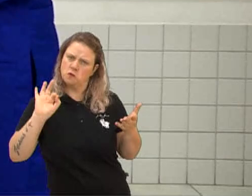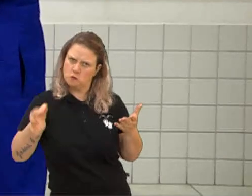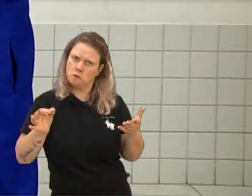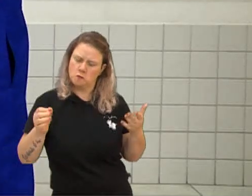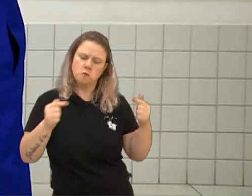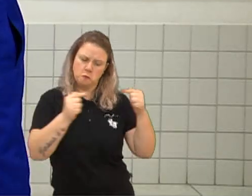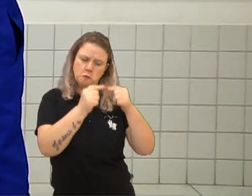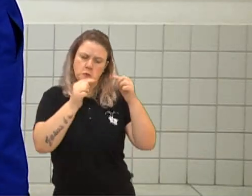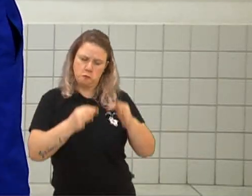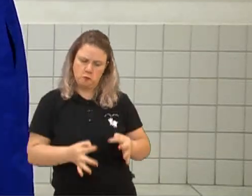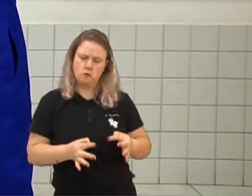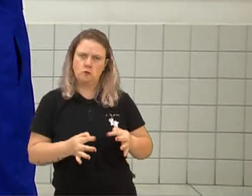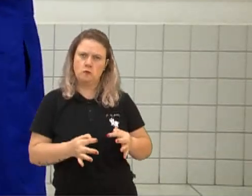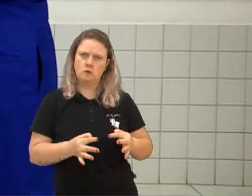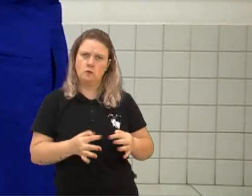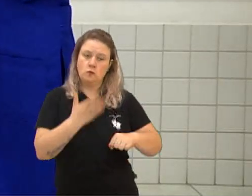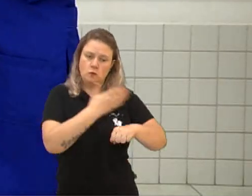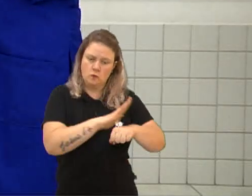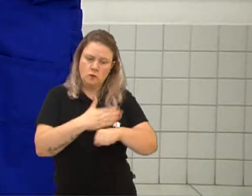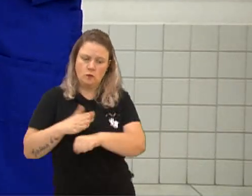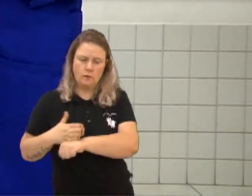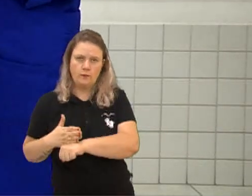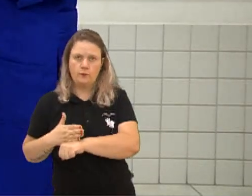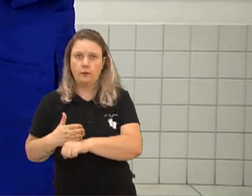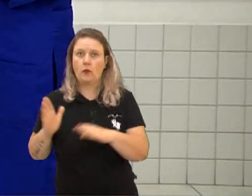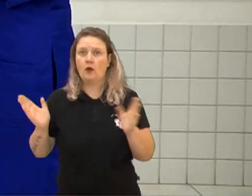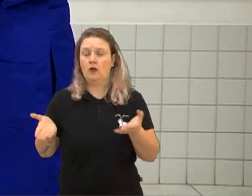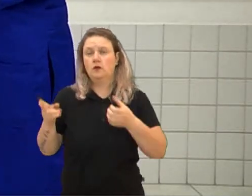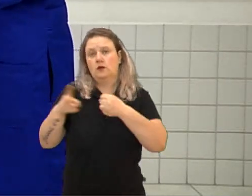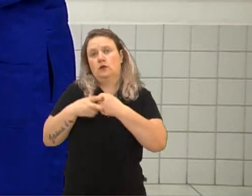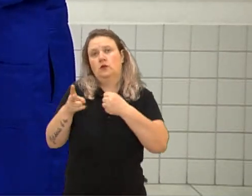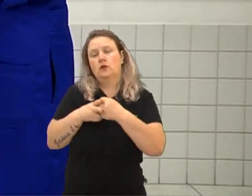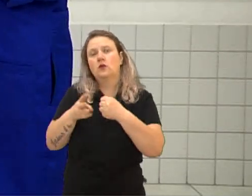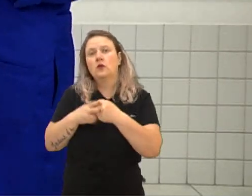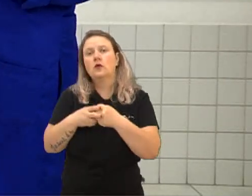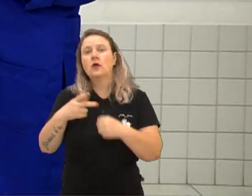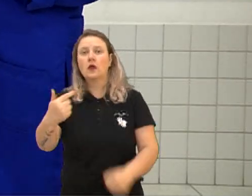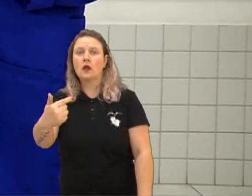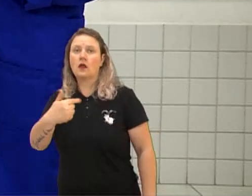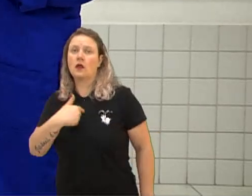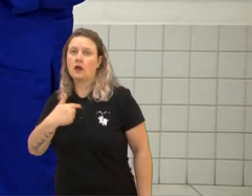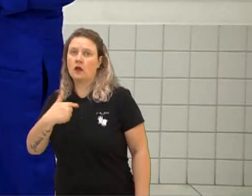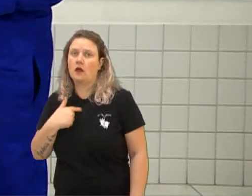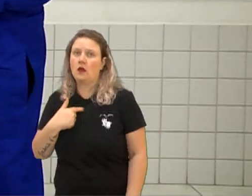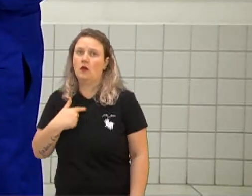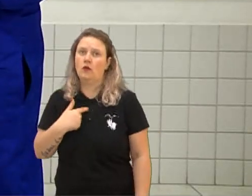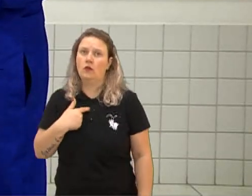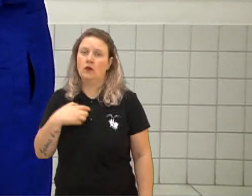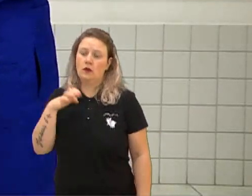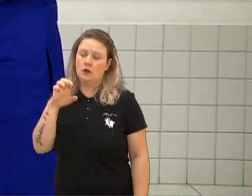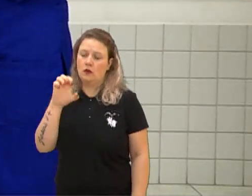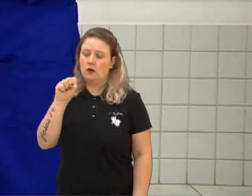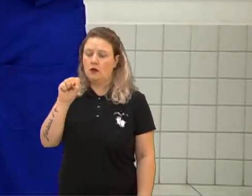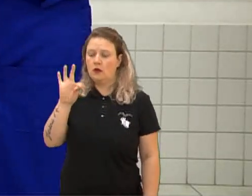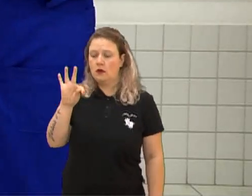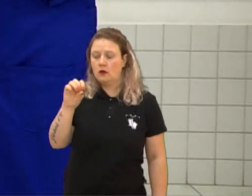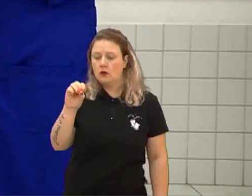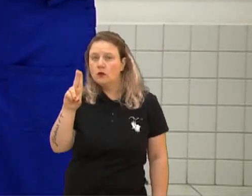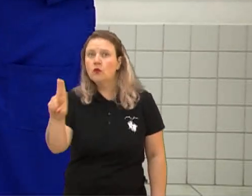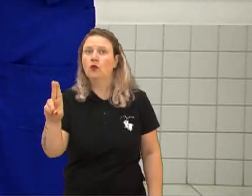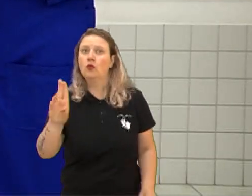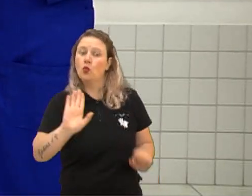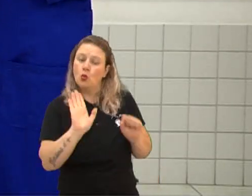conjugarmos o verbo, aqui o verbo estar, nós temos ali eu estou. Então, ele está